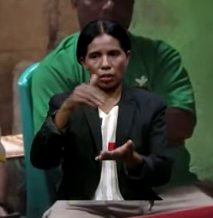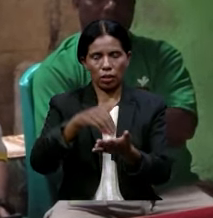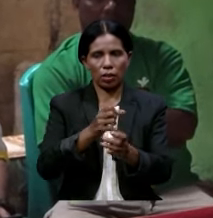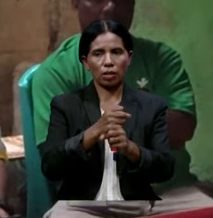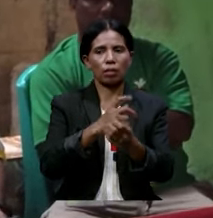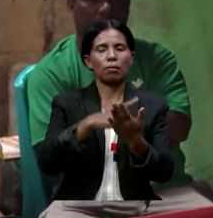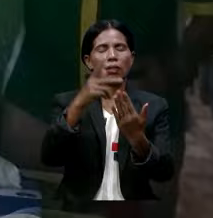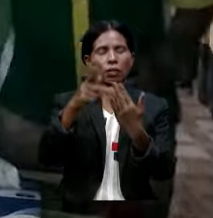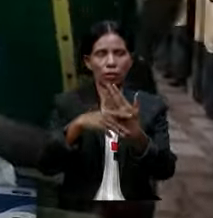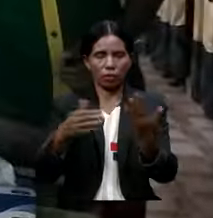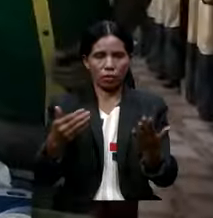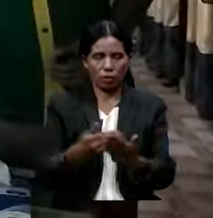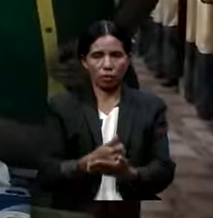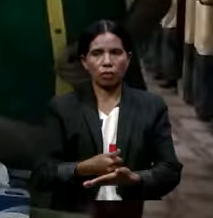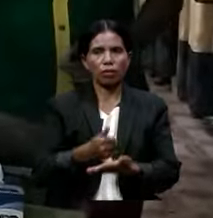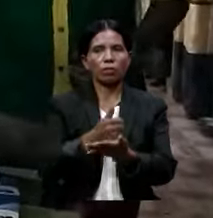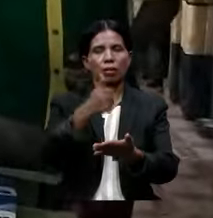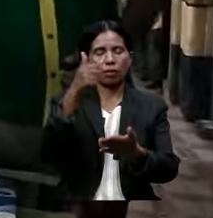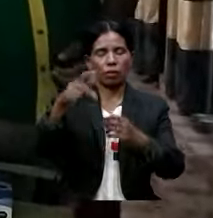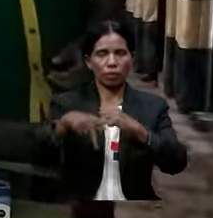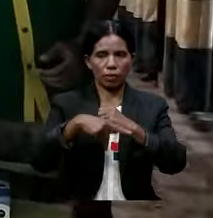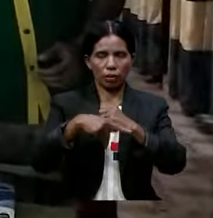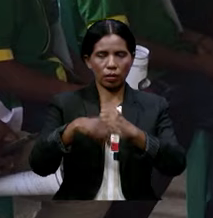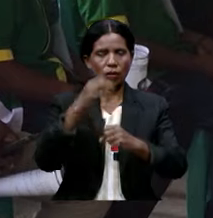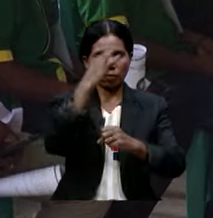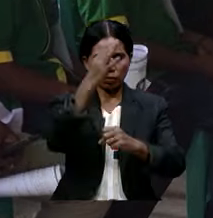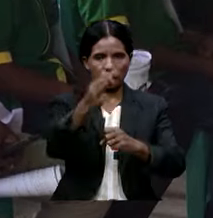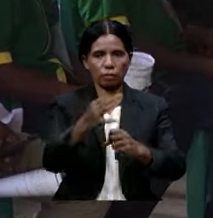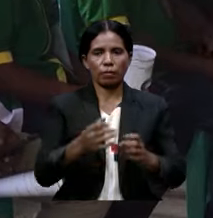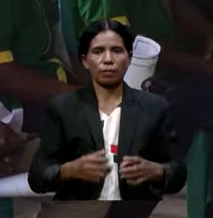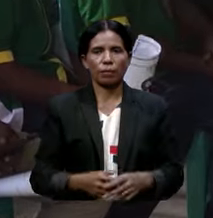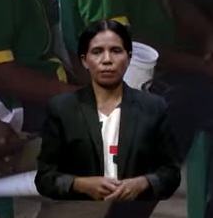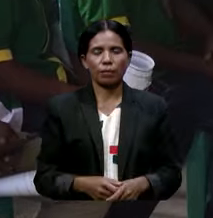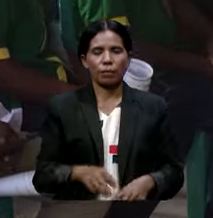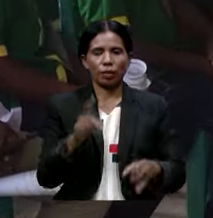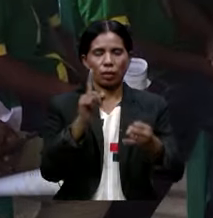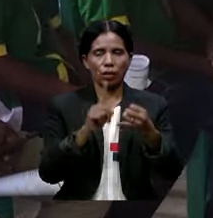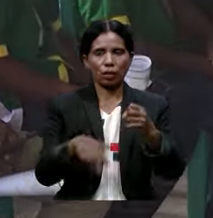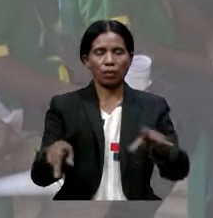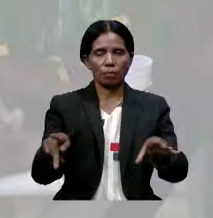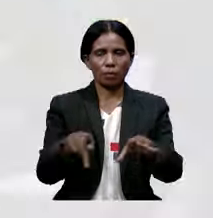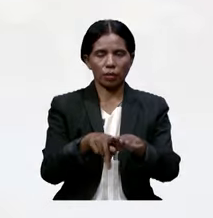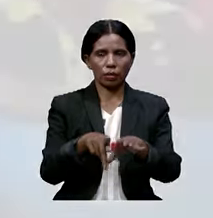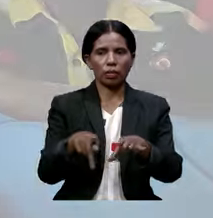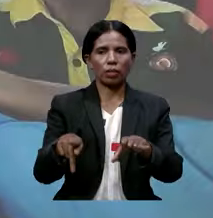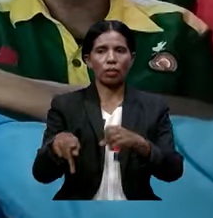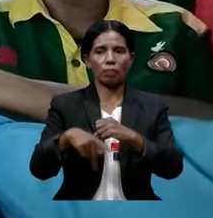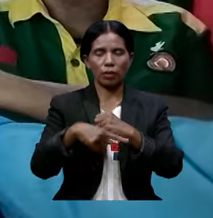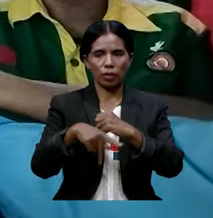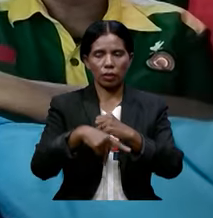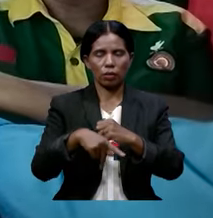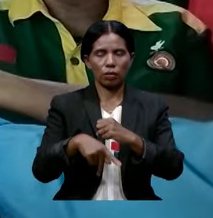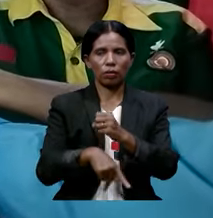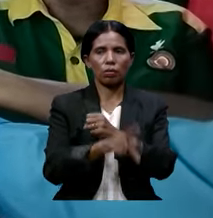programa FON, atufo vitória ba partido e a futuro o inmai. Ikus Partido Kunto concluiona